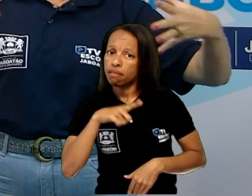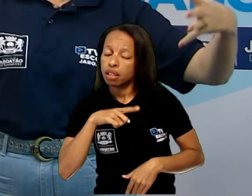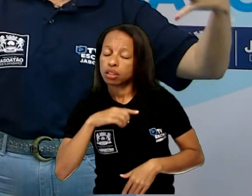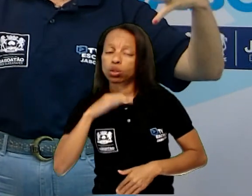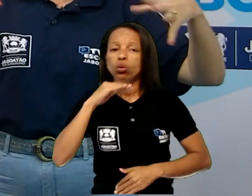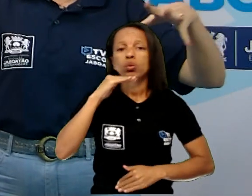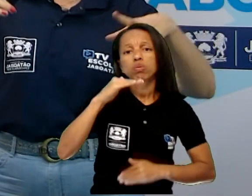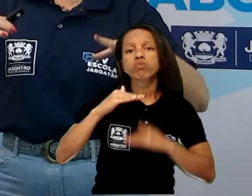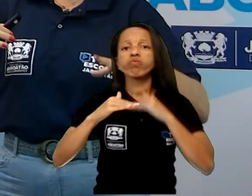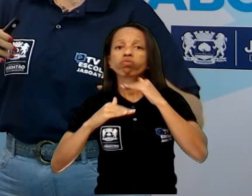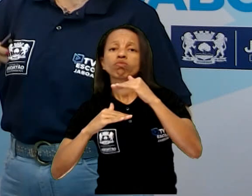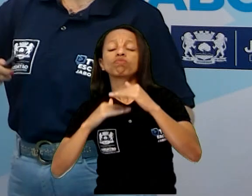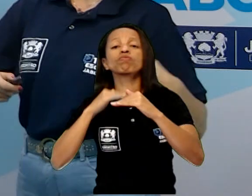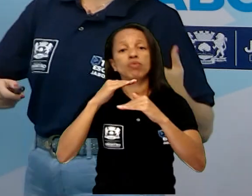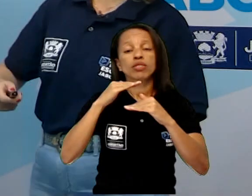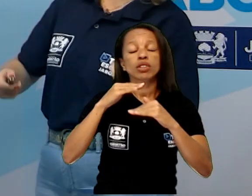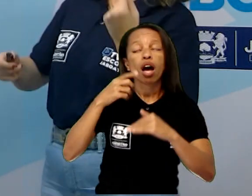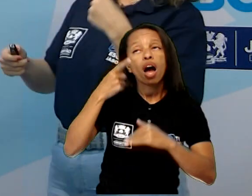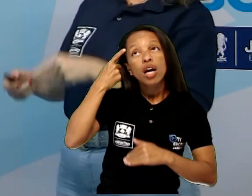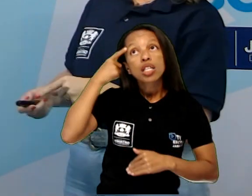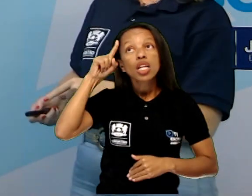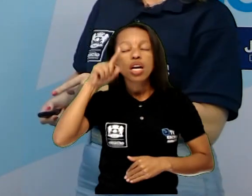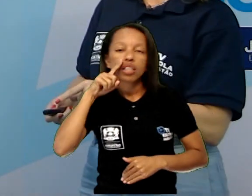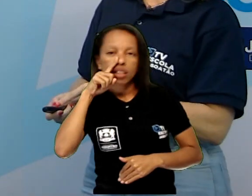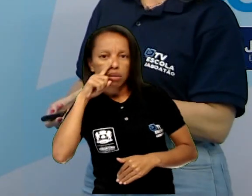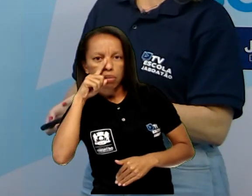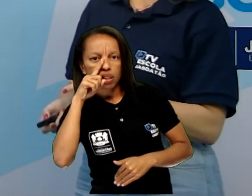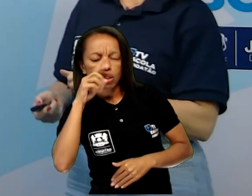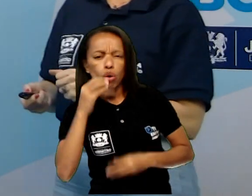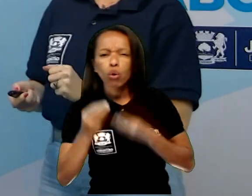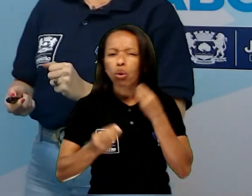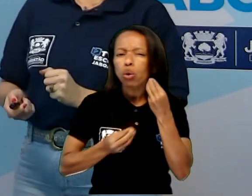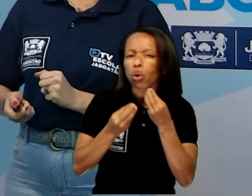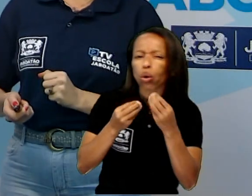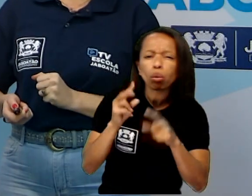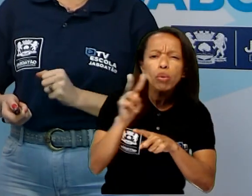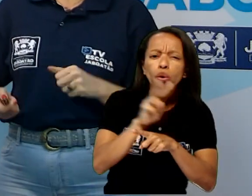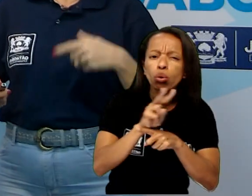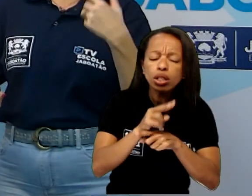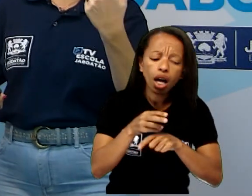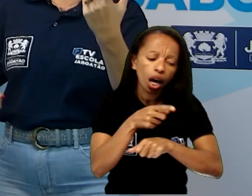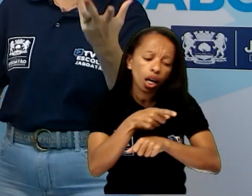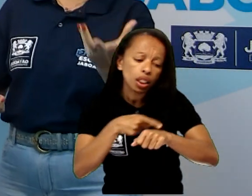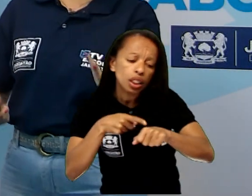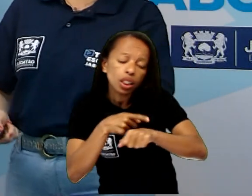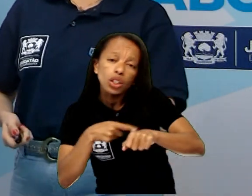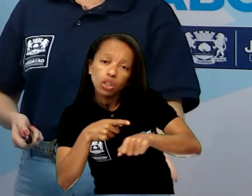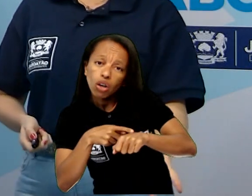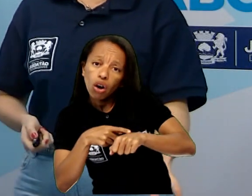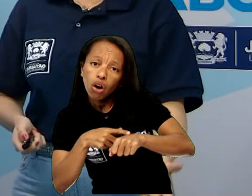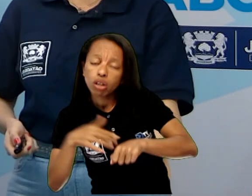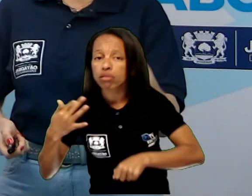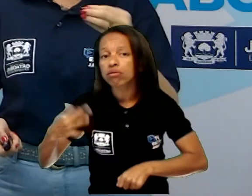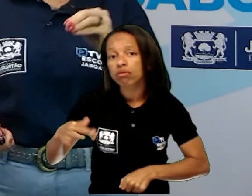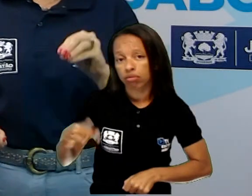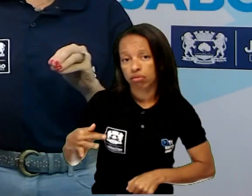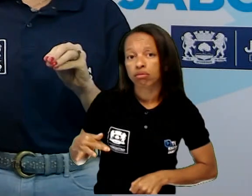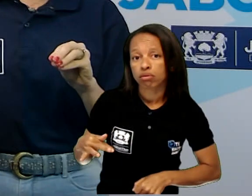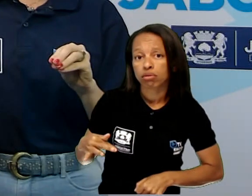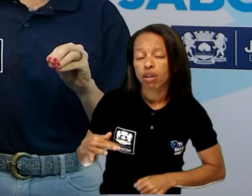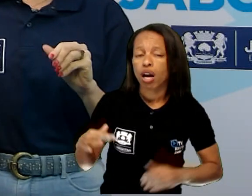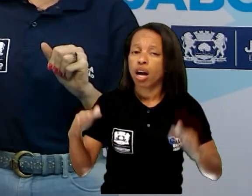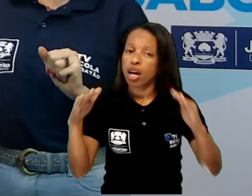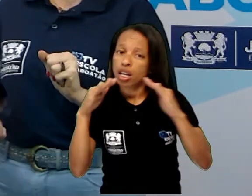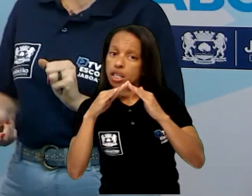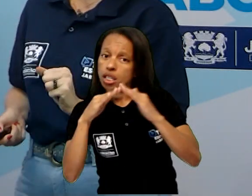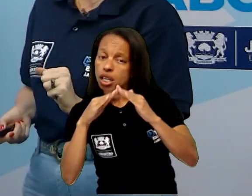construindo essa noção do perigo. Né? Então, como cuidar de cortes e pequenos ferimentos, que é o que é mais recorrente, não só em casa, mas